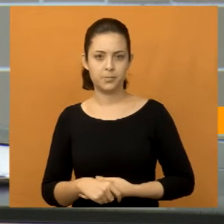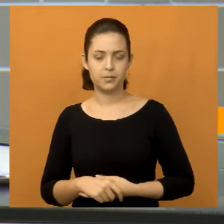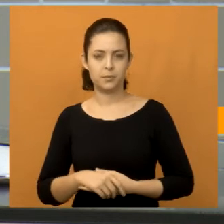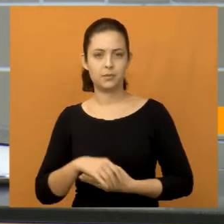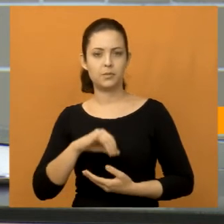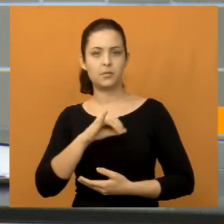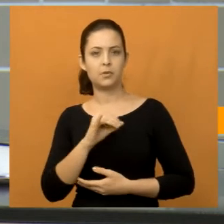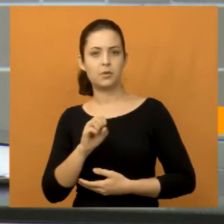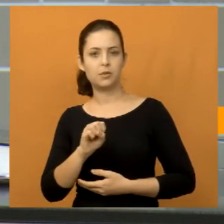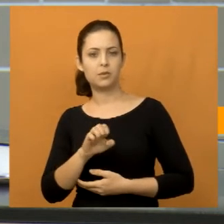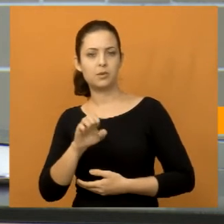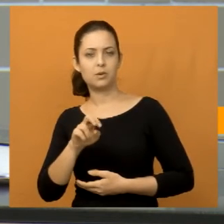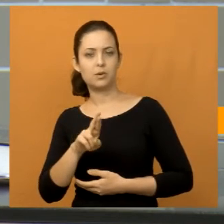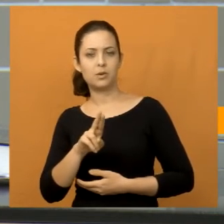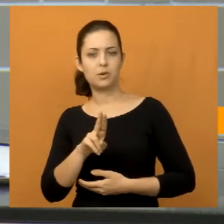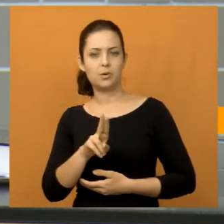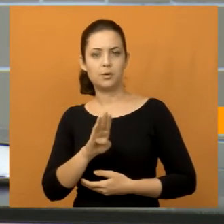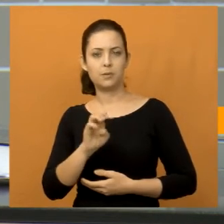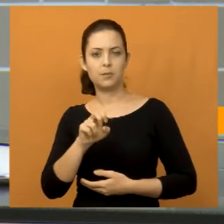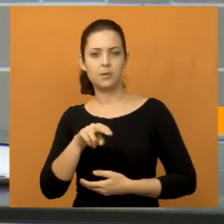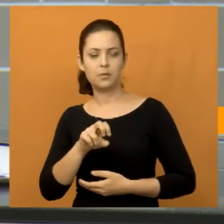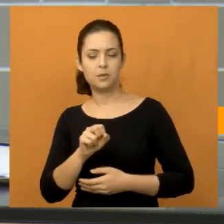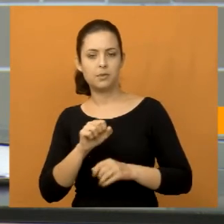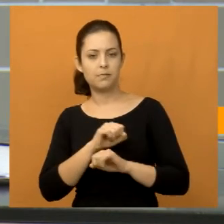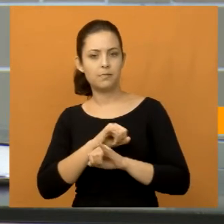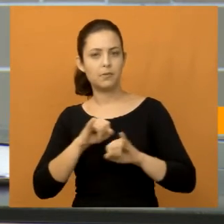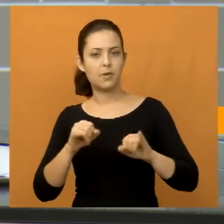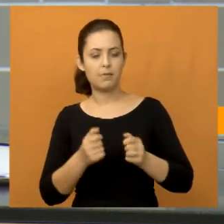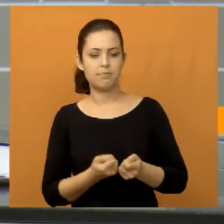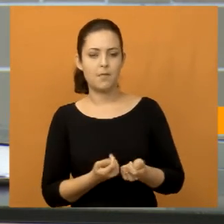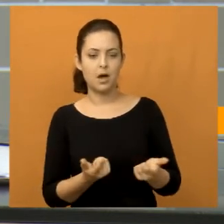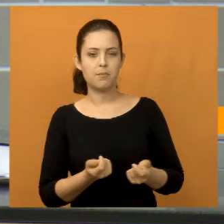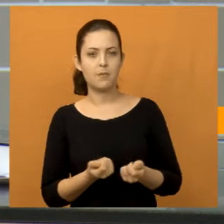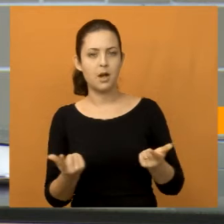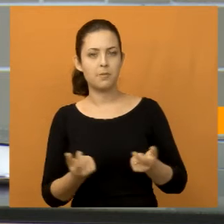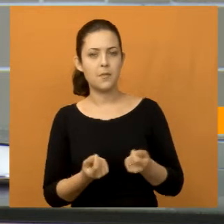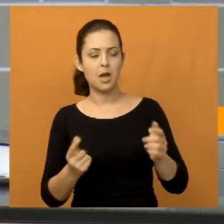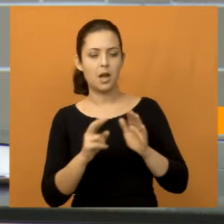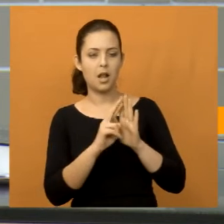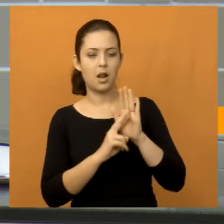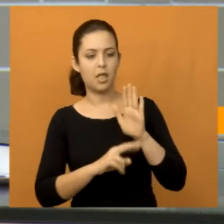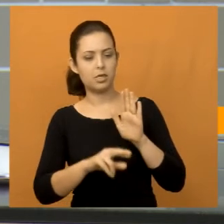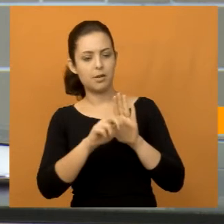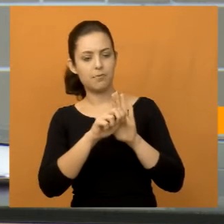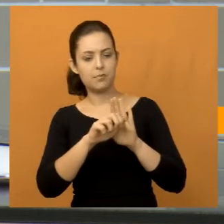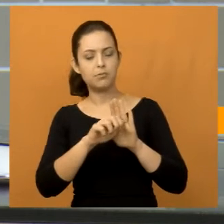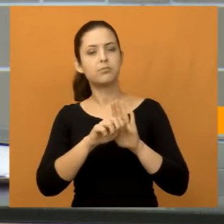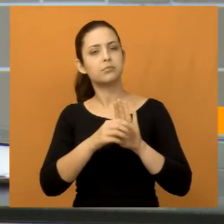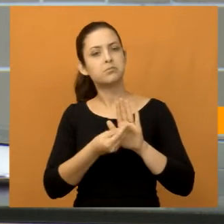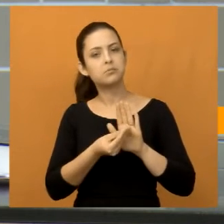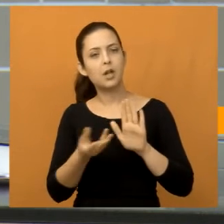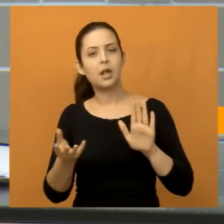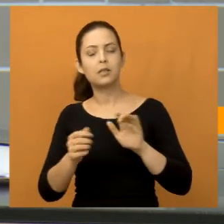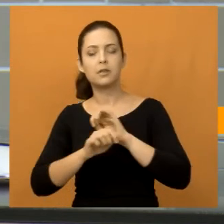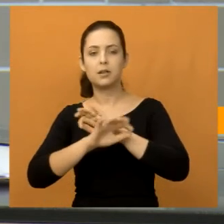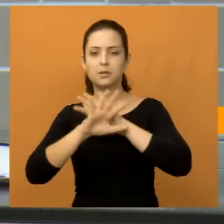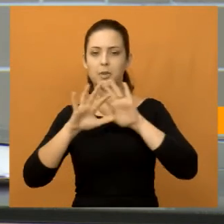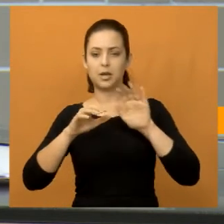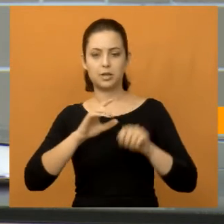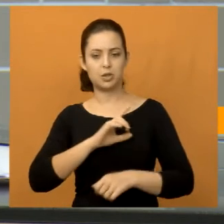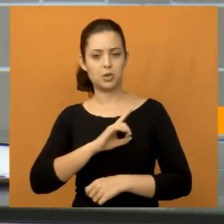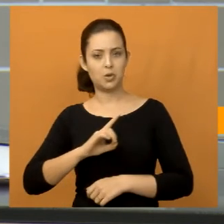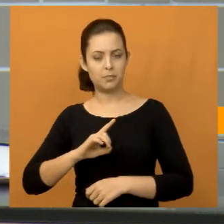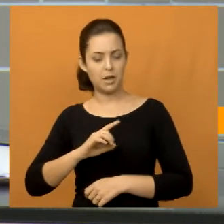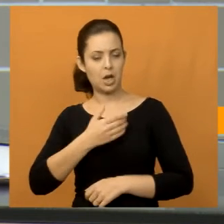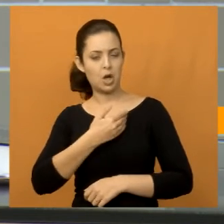José Rubens de Souza informou que os gastos apontados no relatório da Diretoria de Governança e Transparência